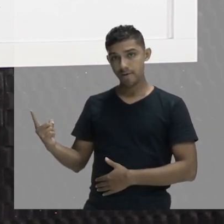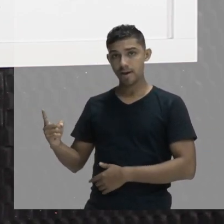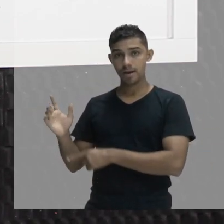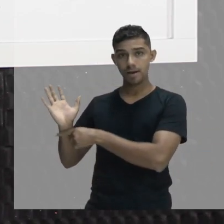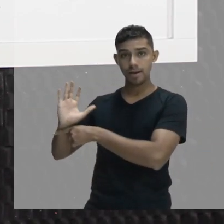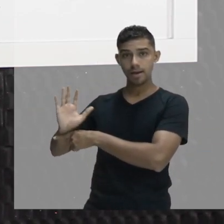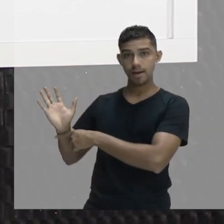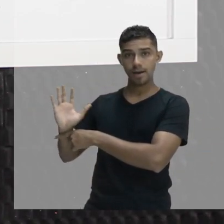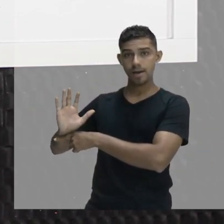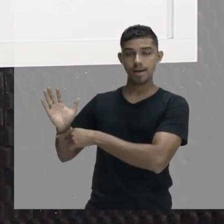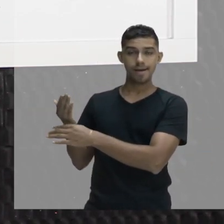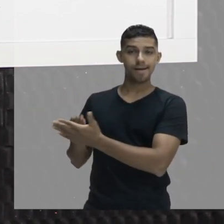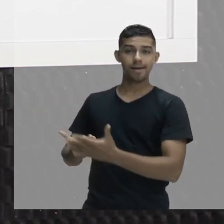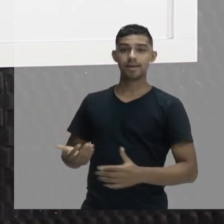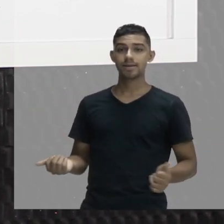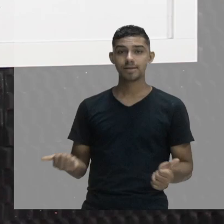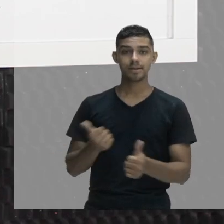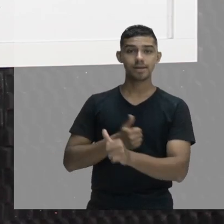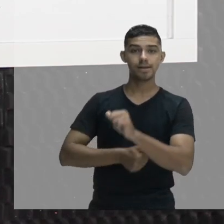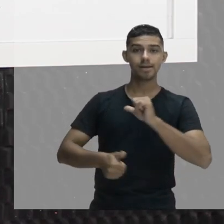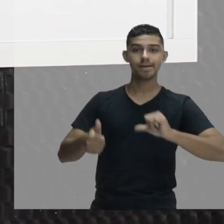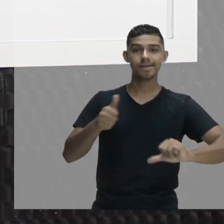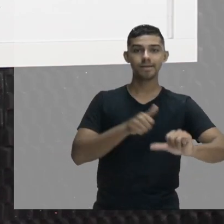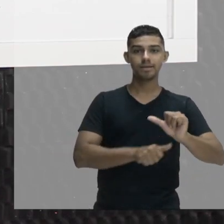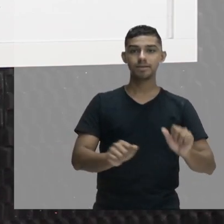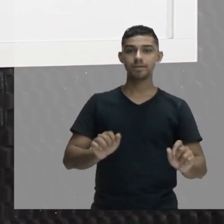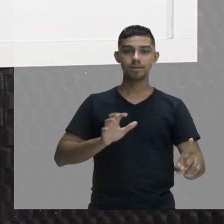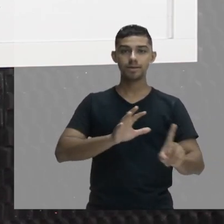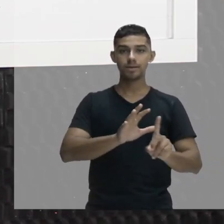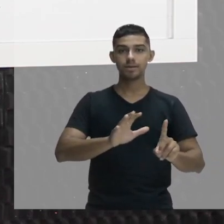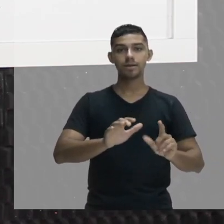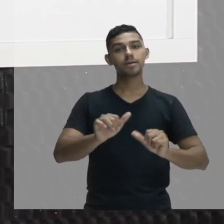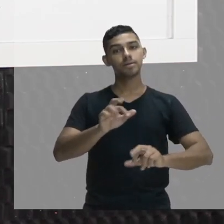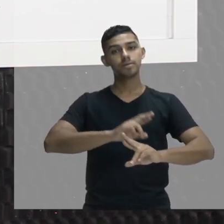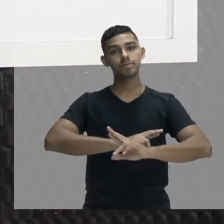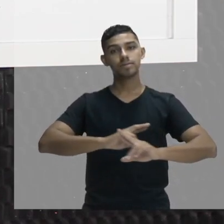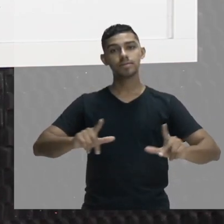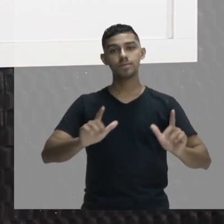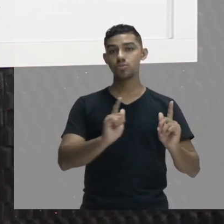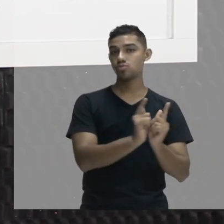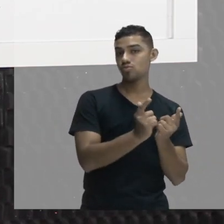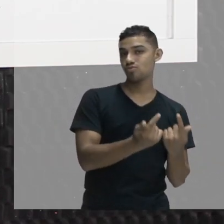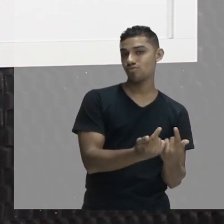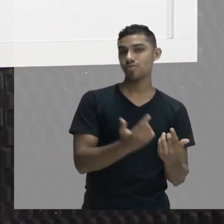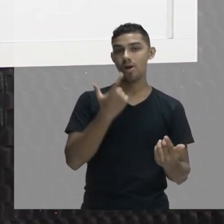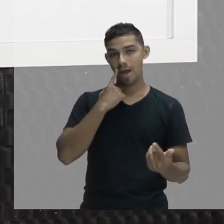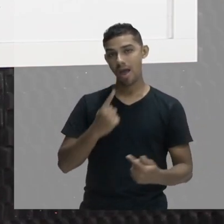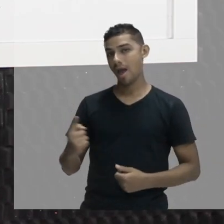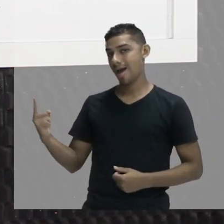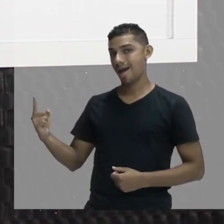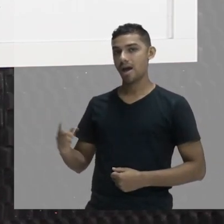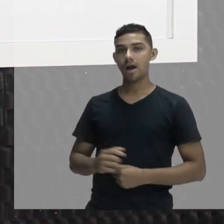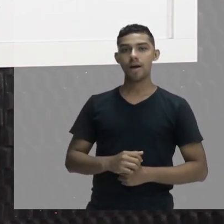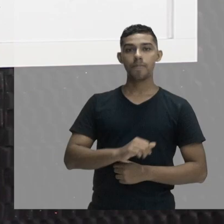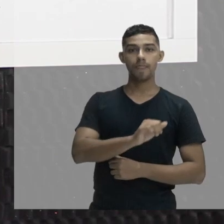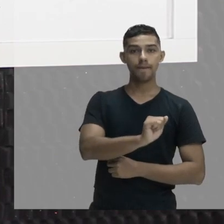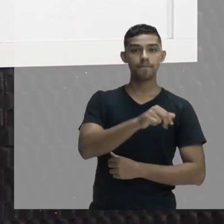troca influenciar, aí você já tem um problema de arranjo. Tá? É muito importante. Já caíram questões do